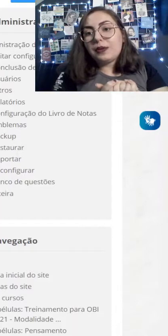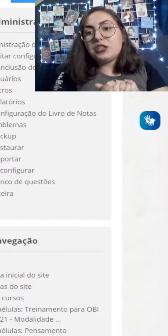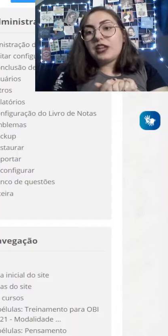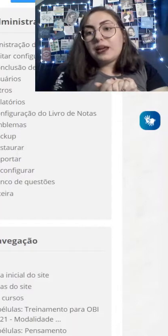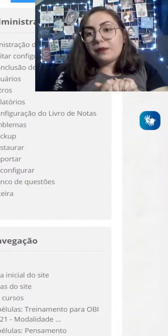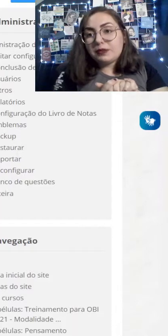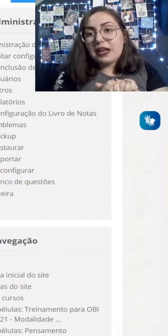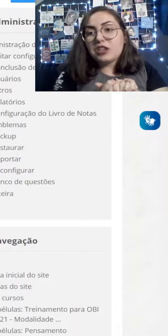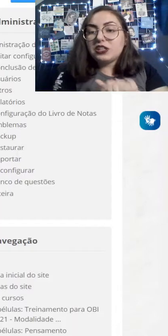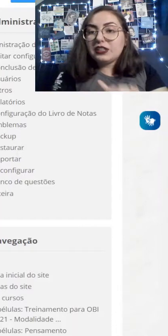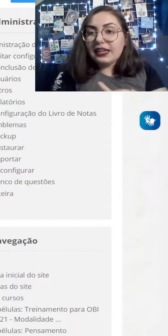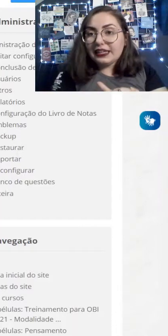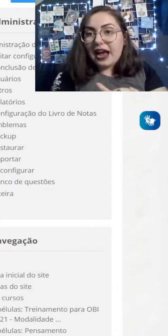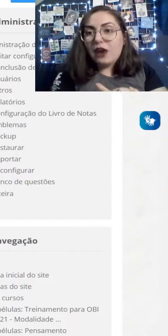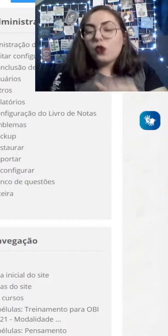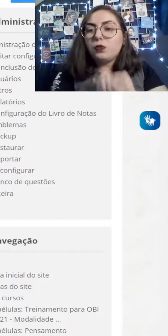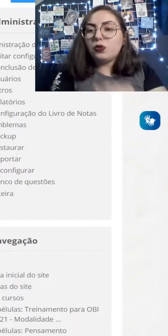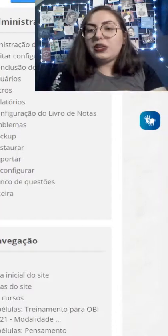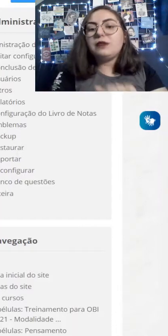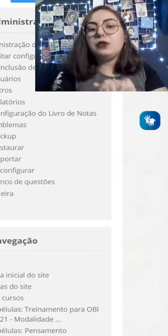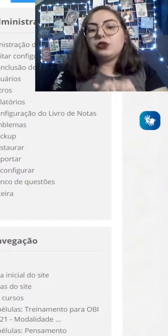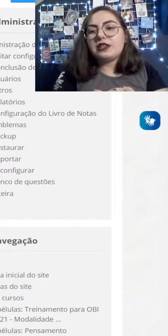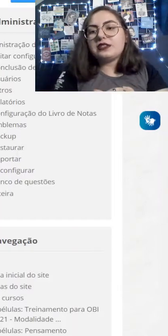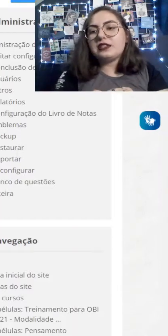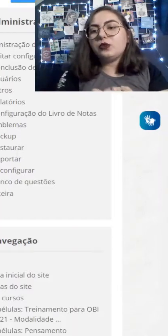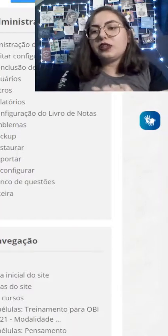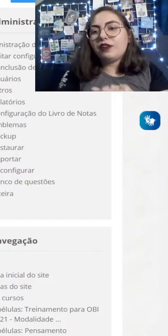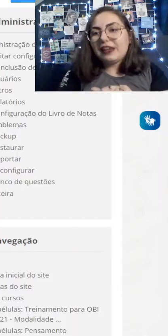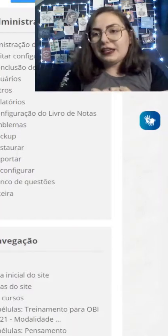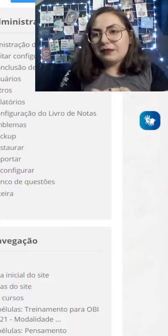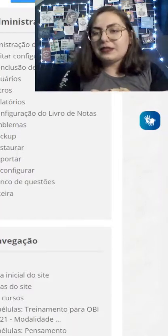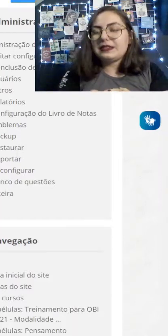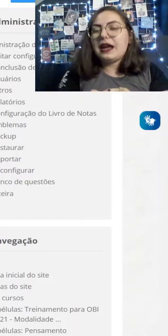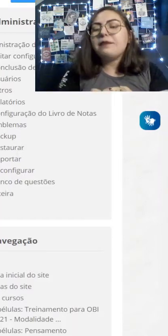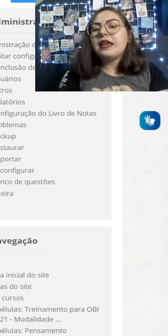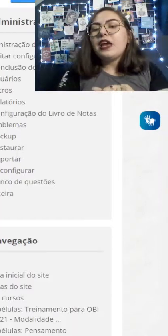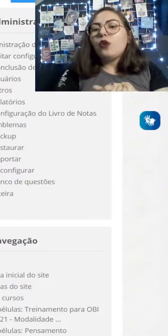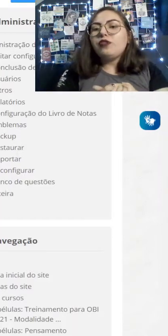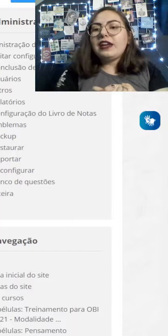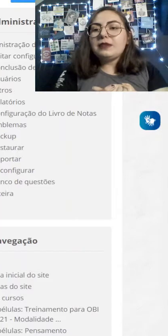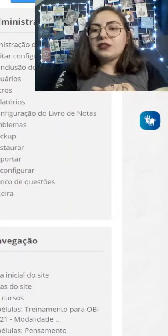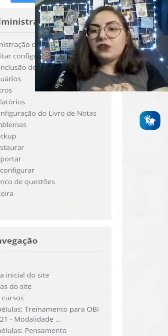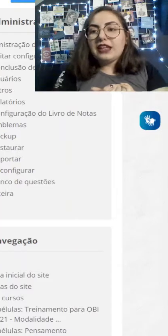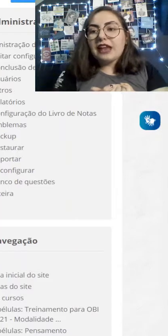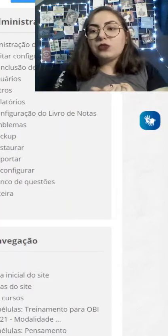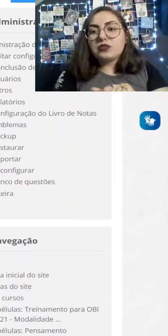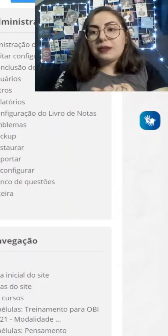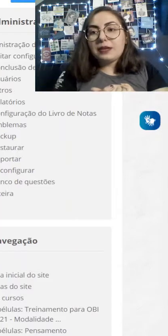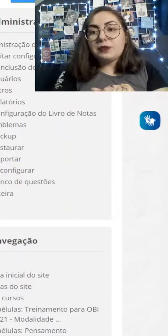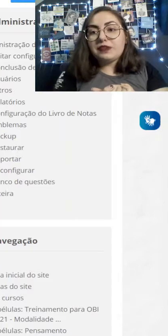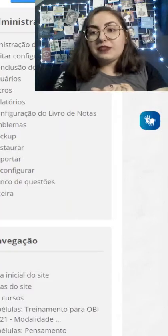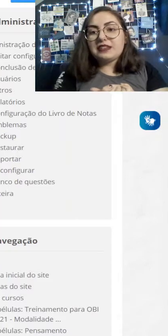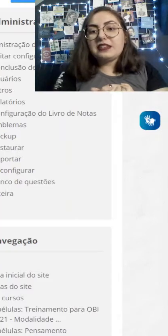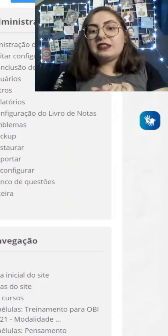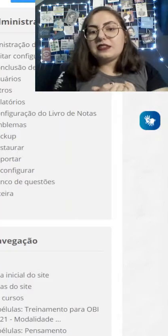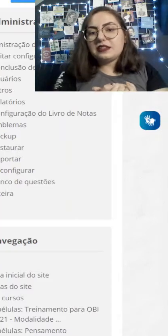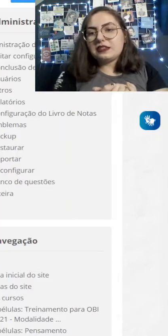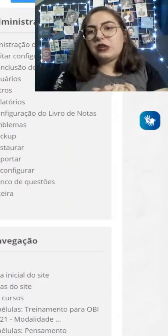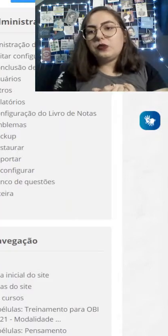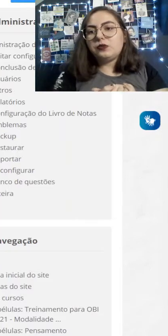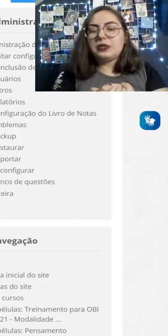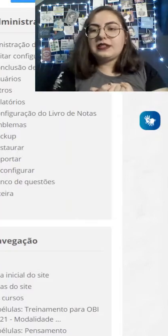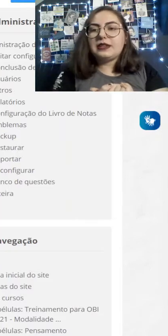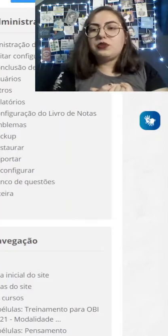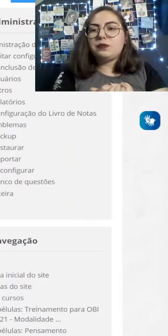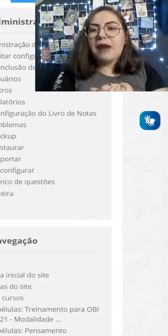ele nacionalmente tem a possibilidade de integrar um plugin muito conhecido que é o ver libras tá o ver livros foi criado justamente para fazer essa